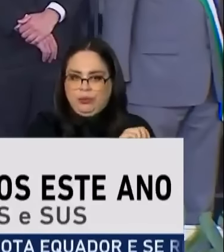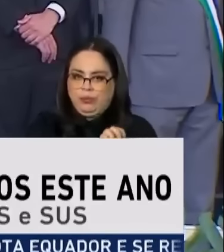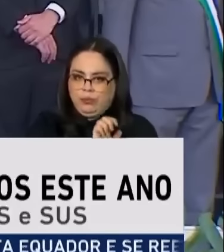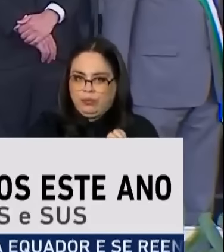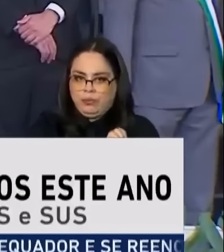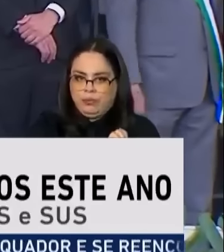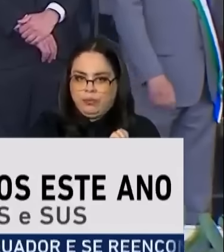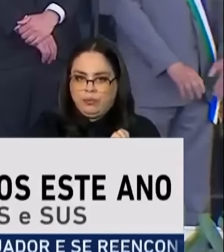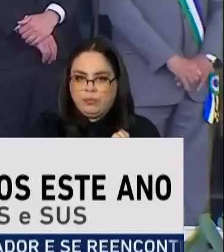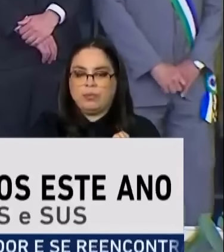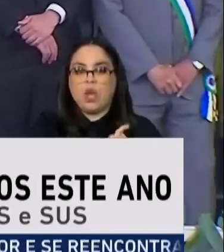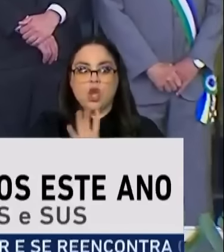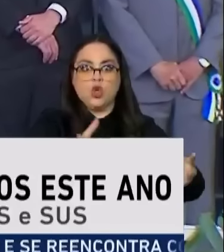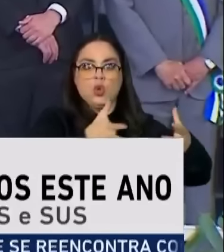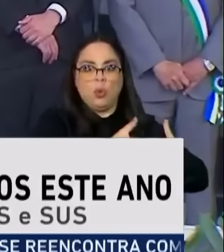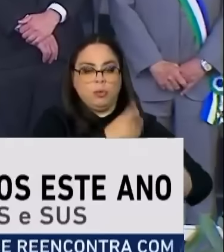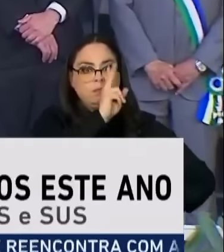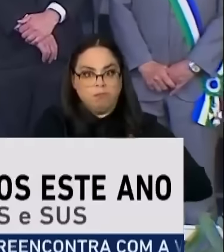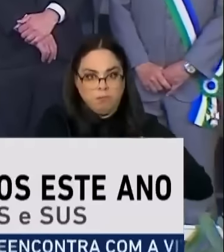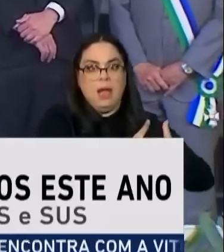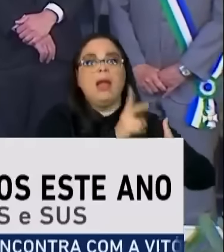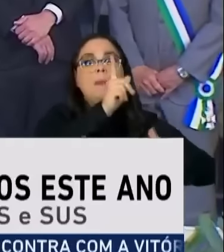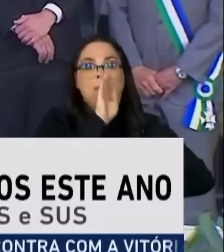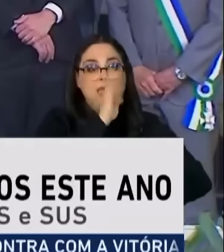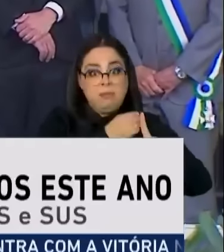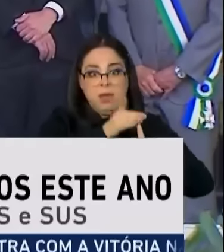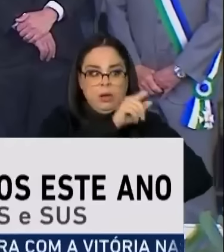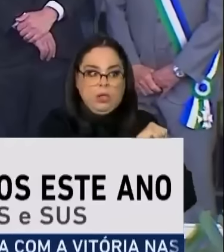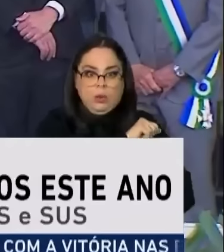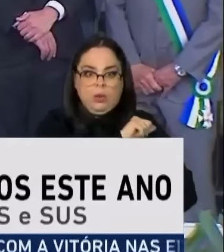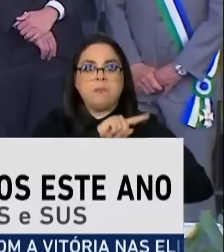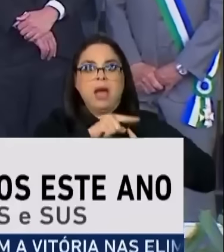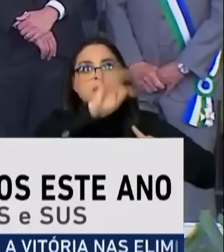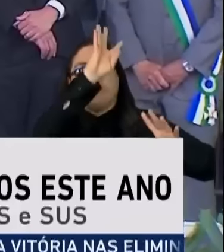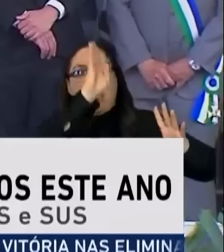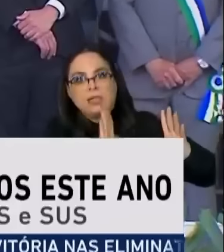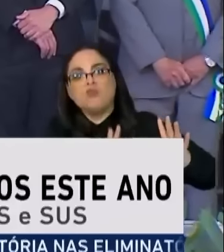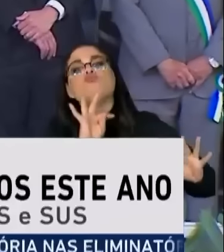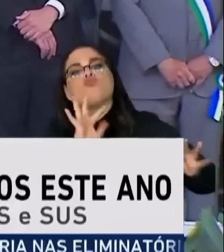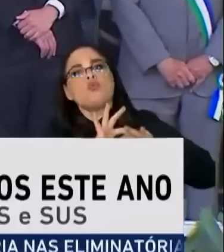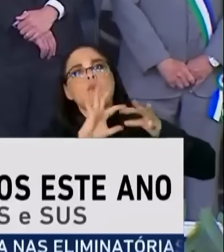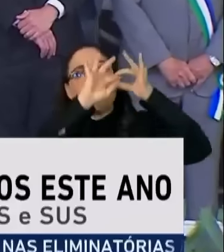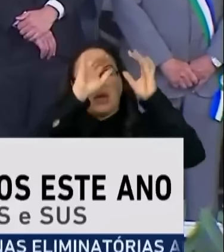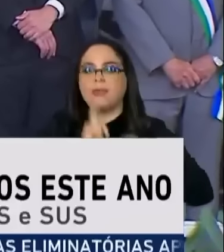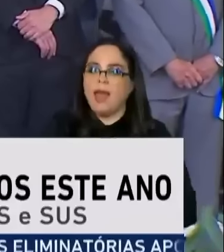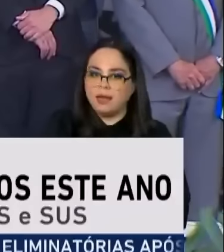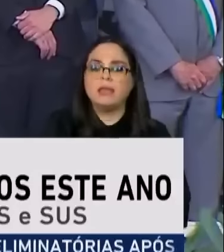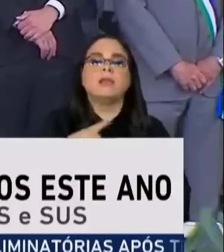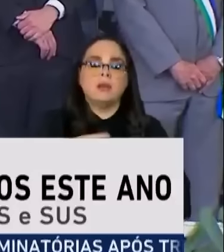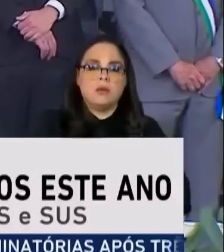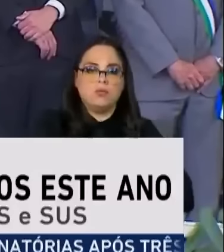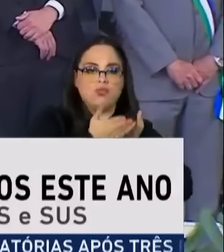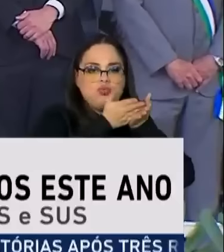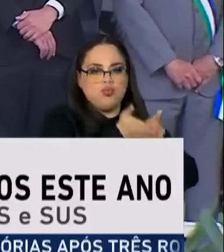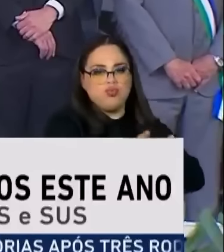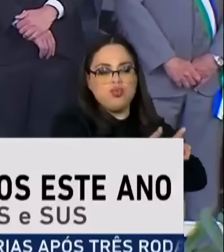portanto, o Dia da Independência, data comemorada com o desfile cívico-militar na esplanada dos ministérios lá em Brasília. A gente